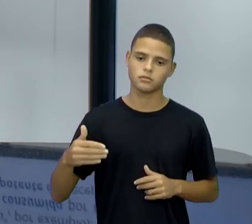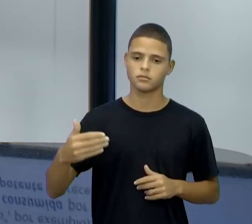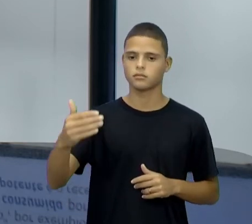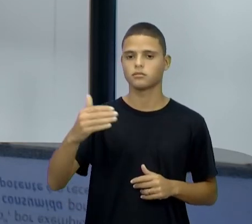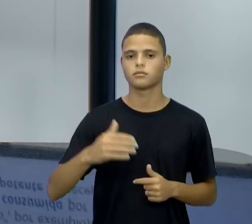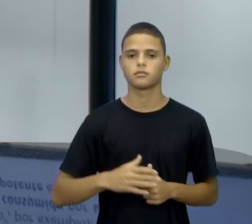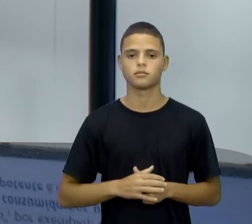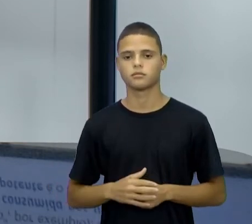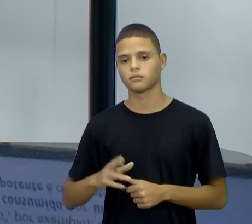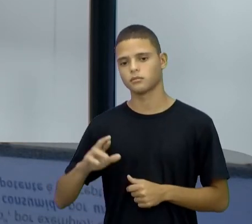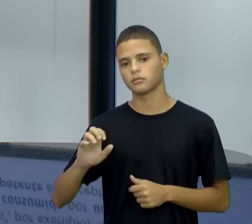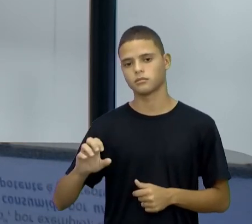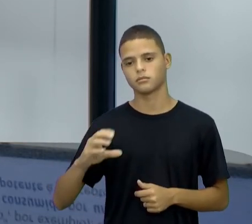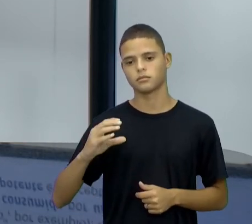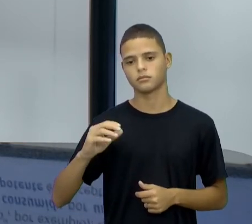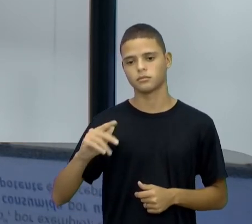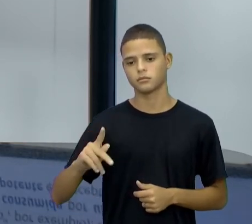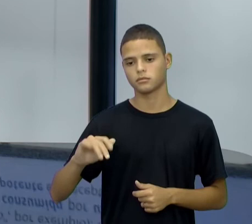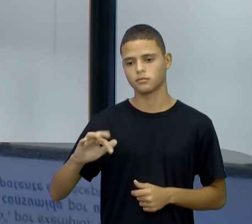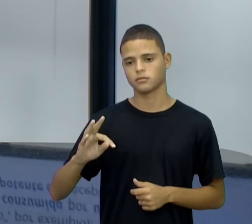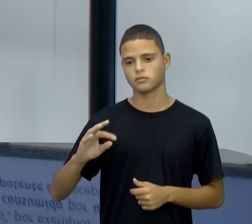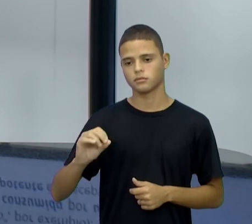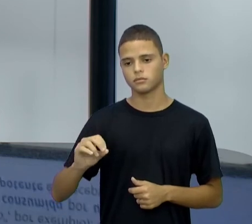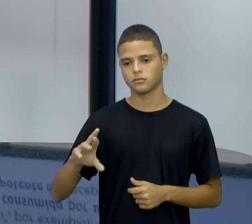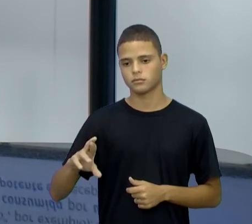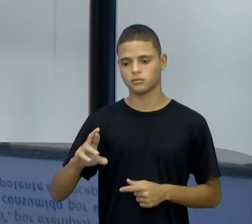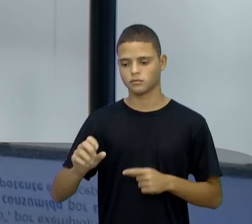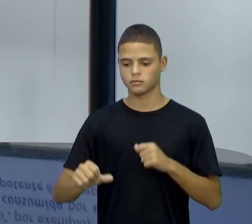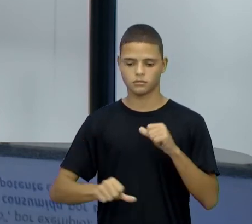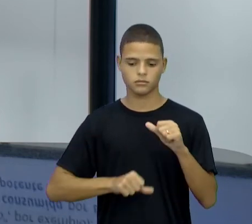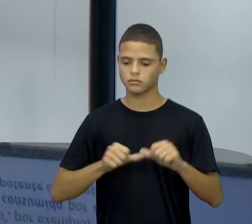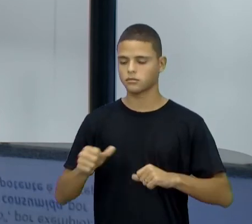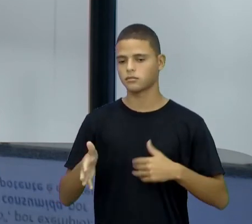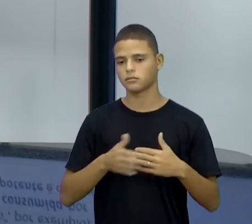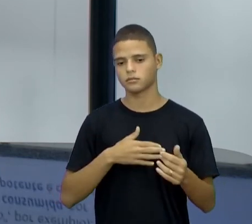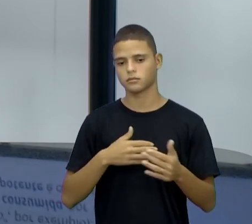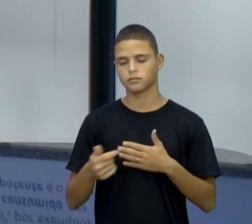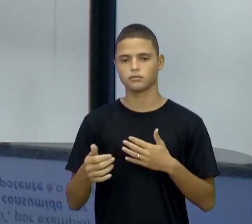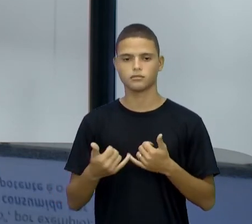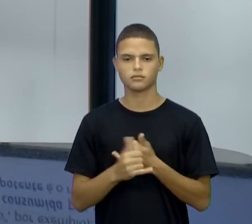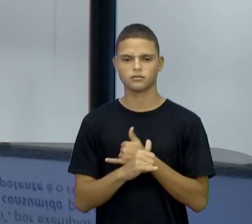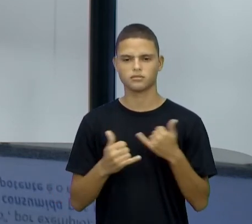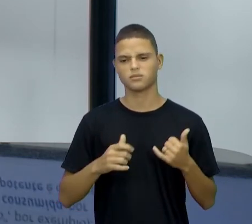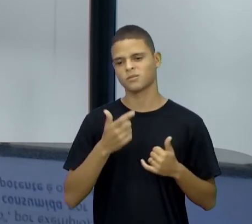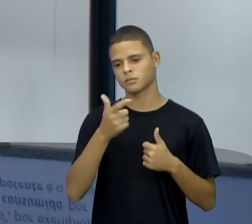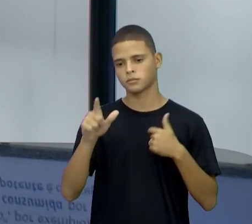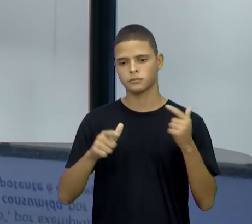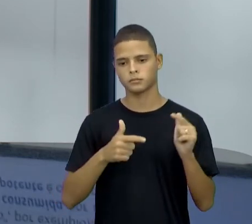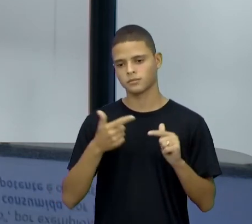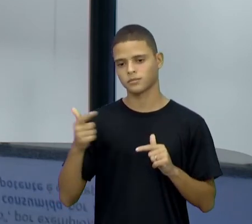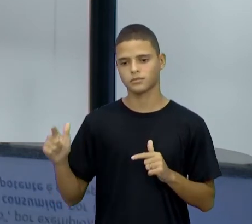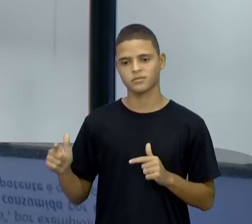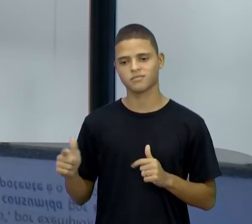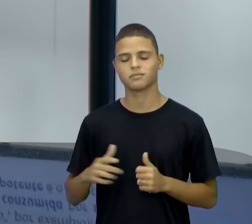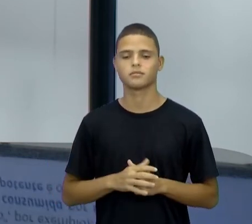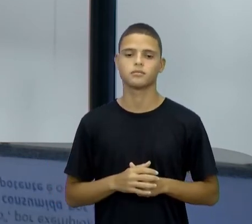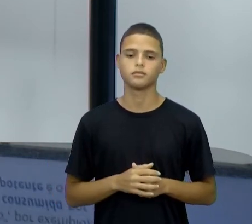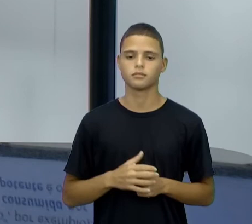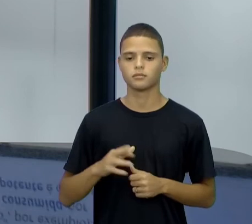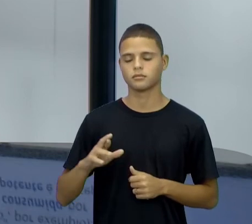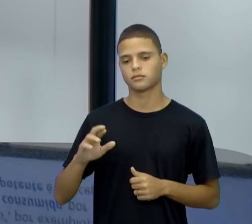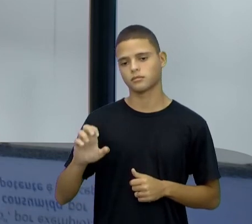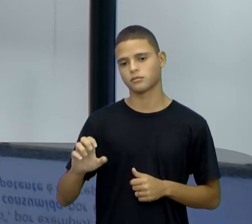de receptor. O receptor é o que transforma qualquer coisa de eletricidade em outro tipo de energia. A resistência